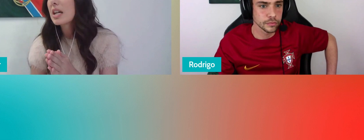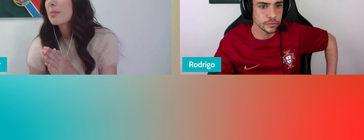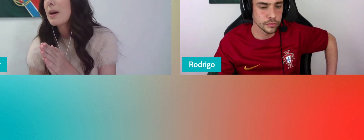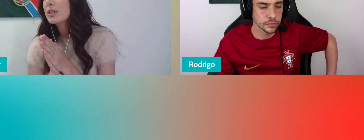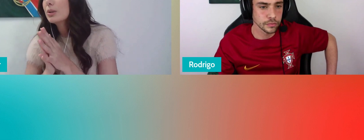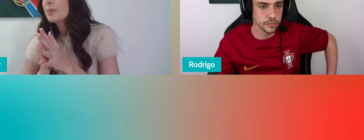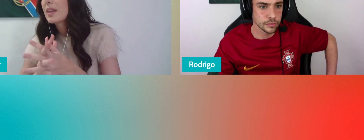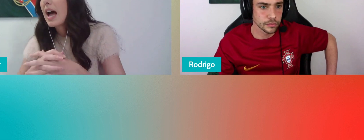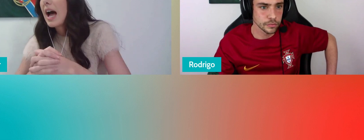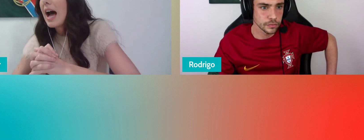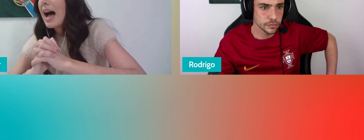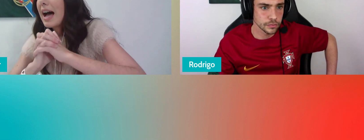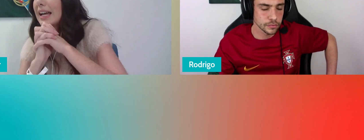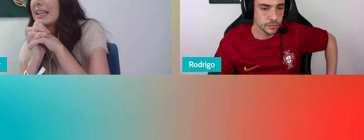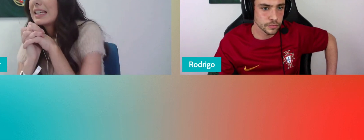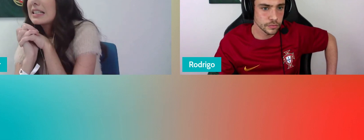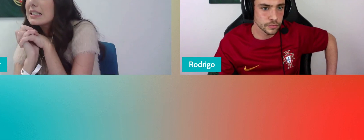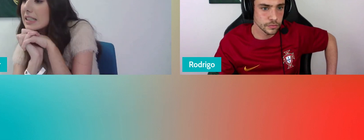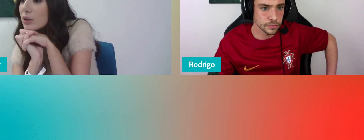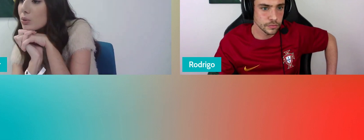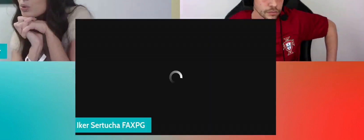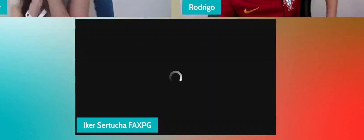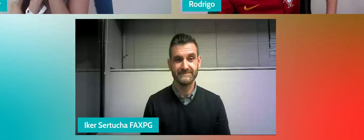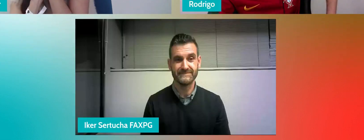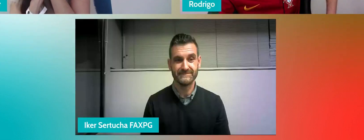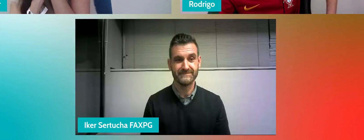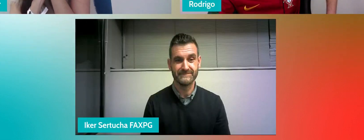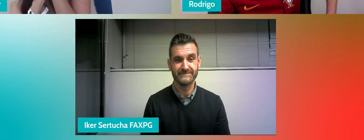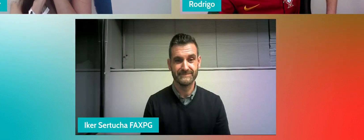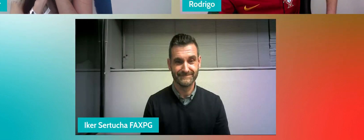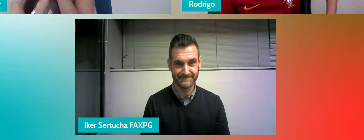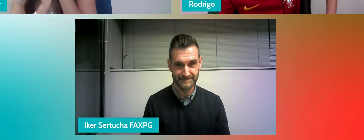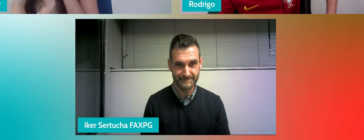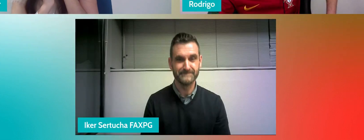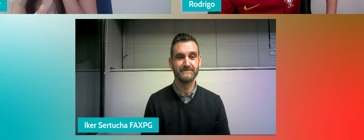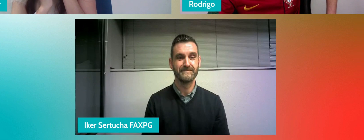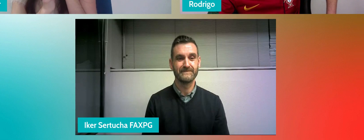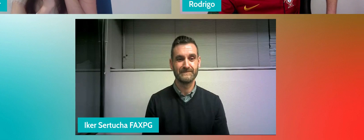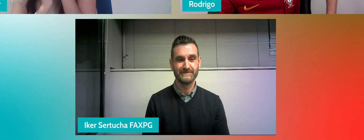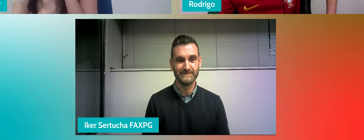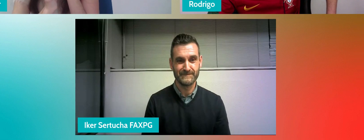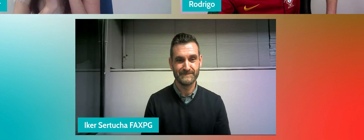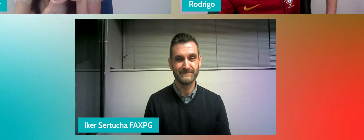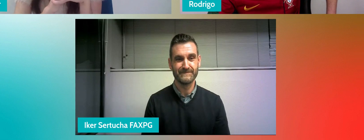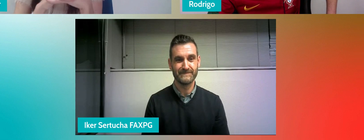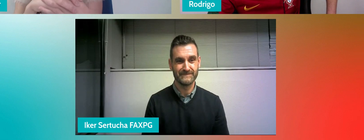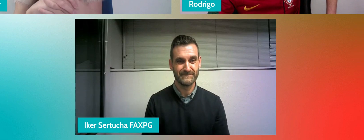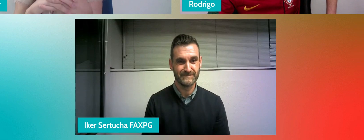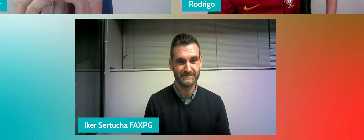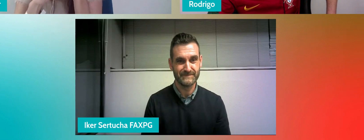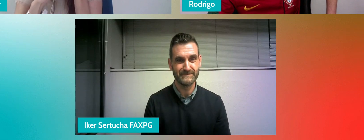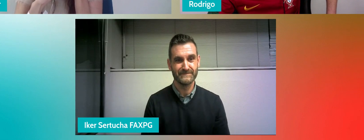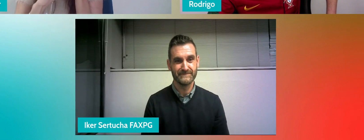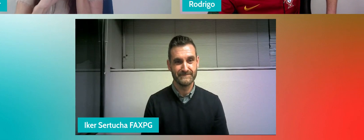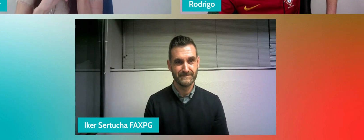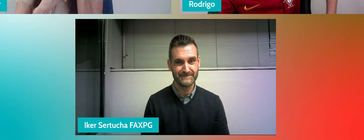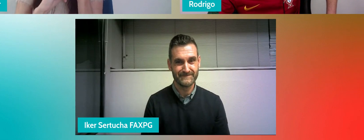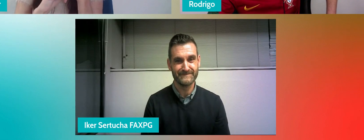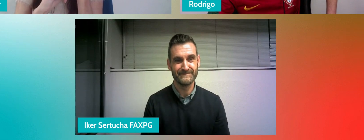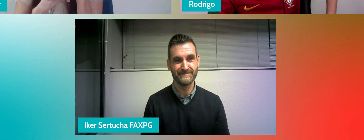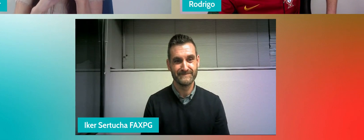imos darlle paso a Iker Sertucha, que é o presidente da Federación Galega de Persoas Xordas, e